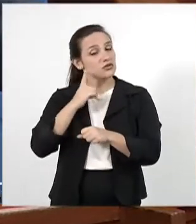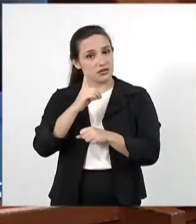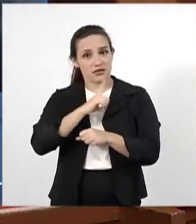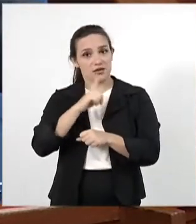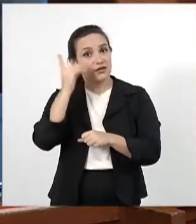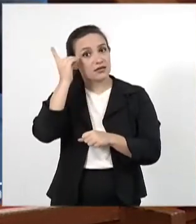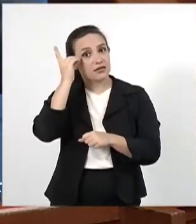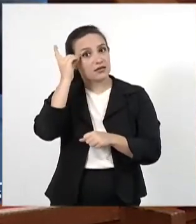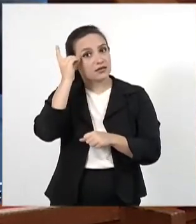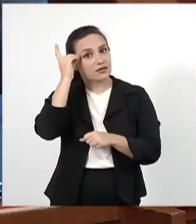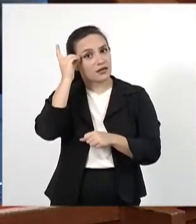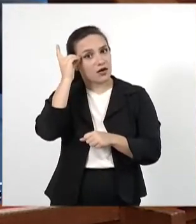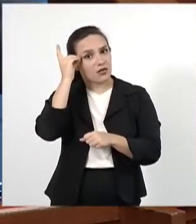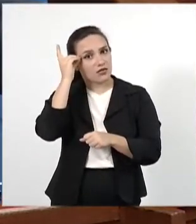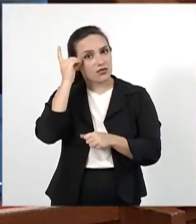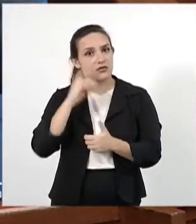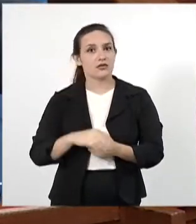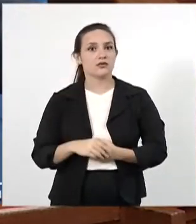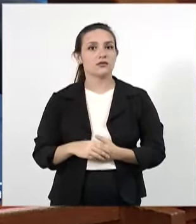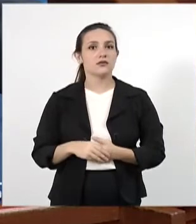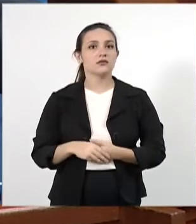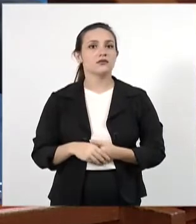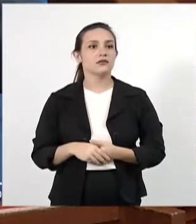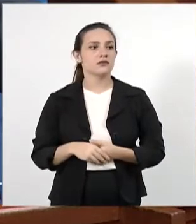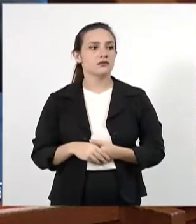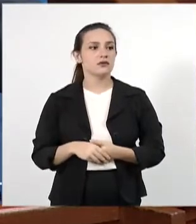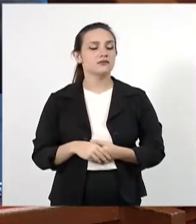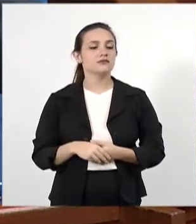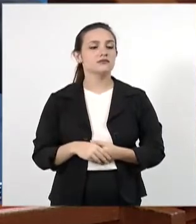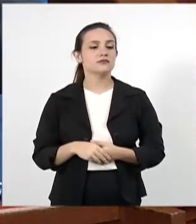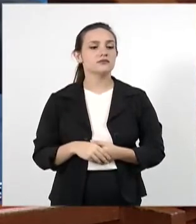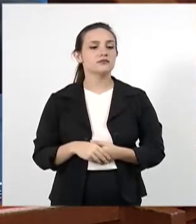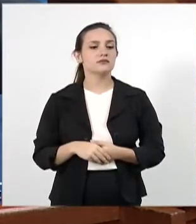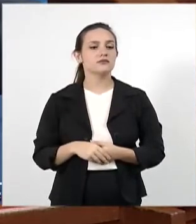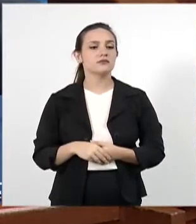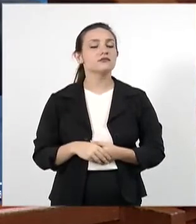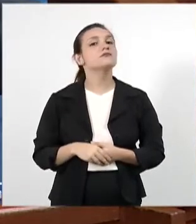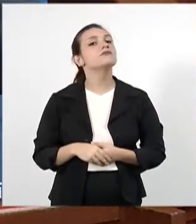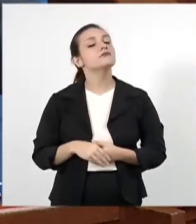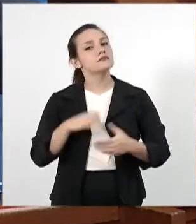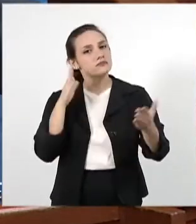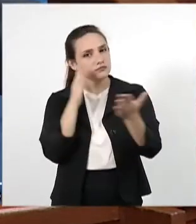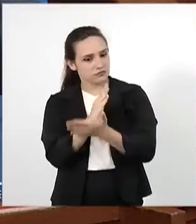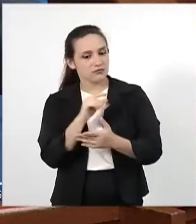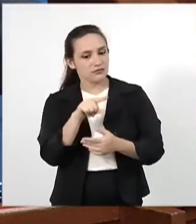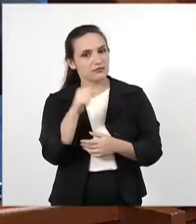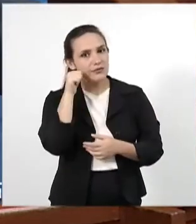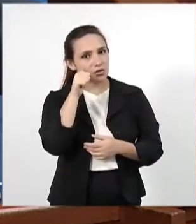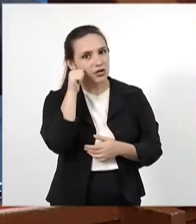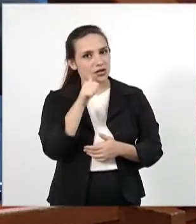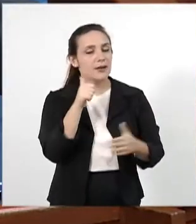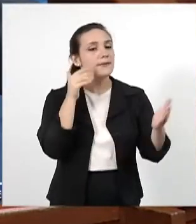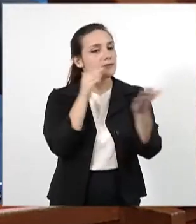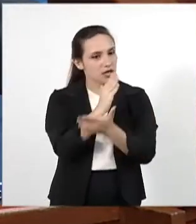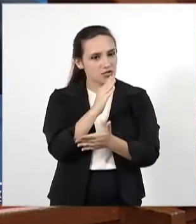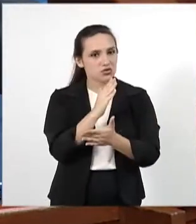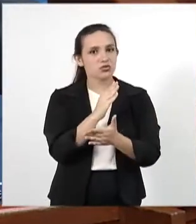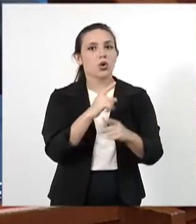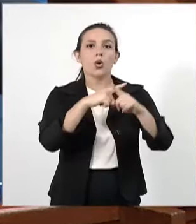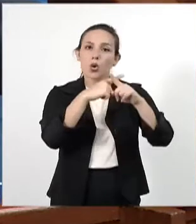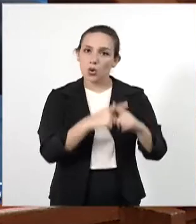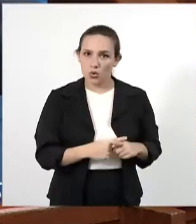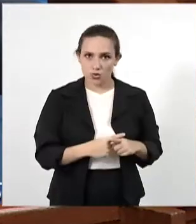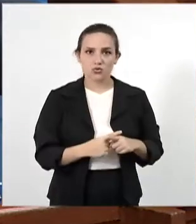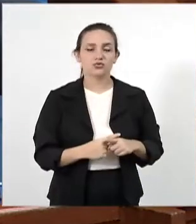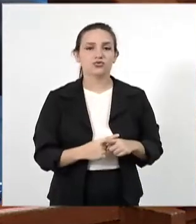aprovada há 20 anos atrás, deputado Pedro Kemp, ela foi aprovada num concurso da rede estadual. Ela pediu demissão